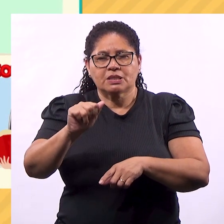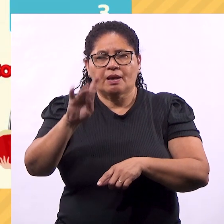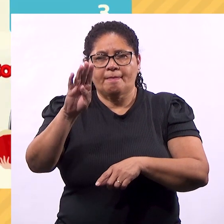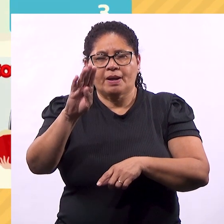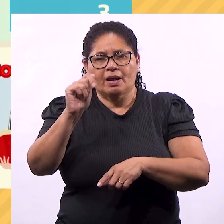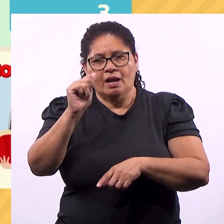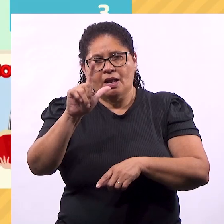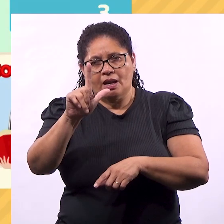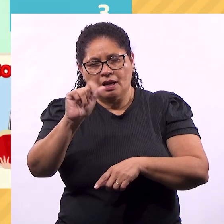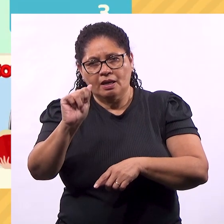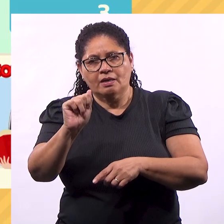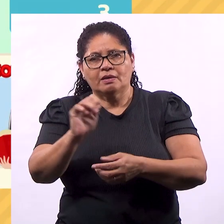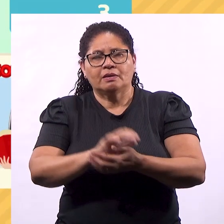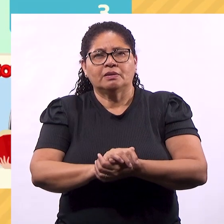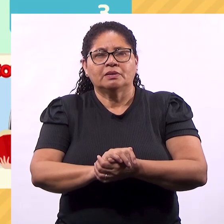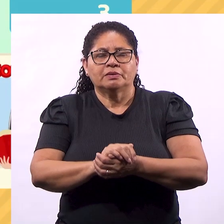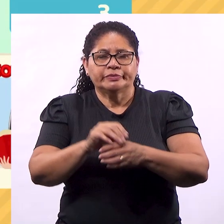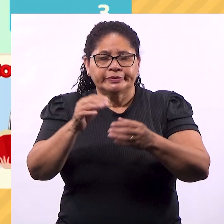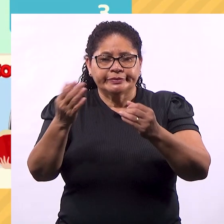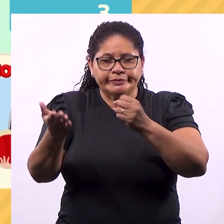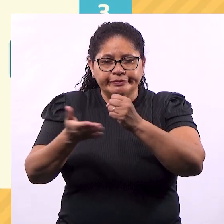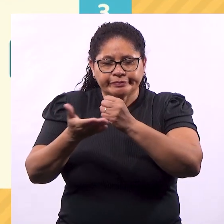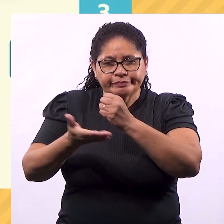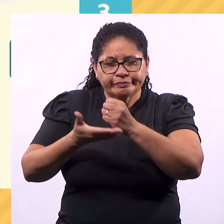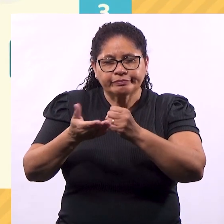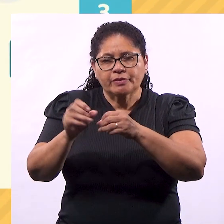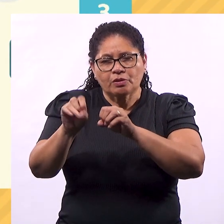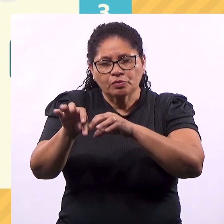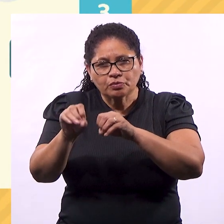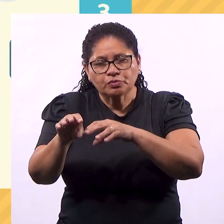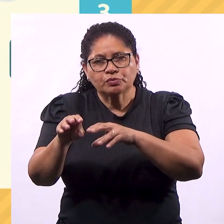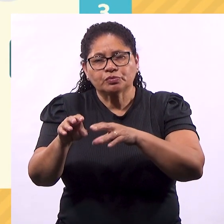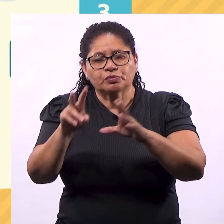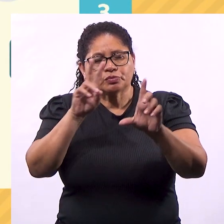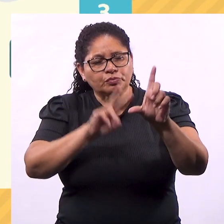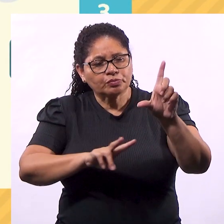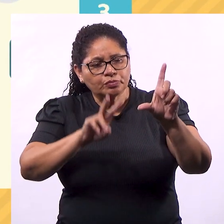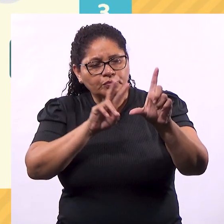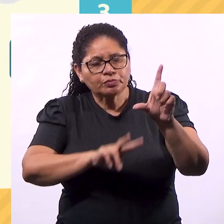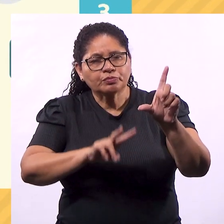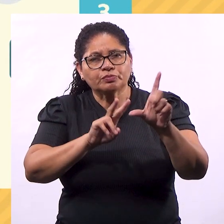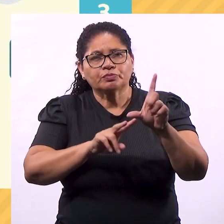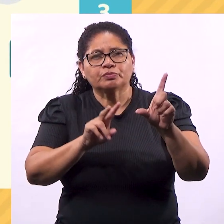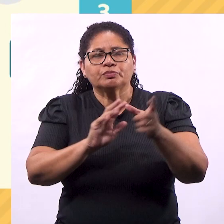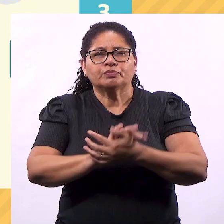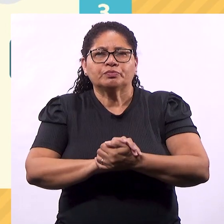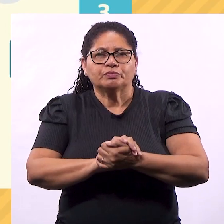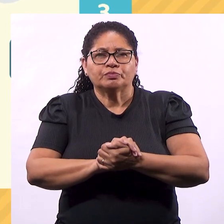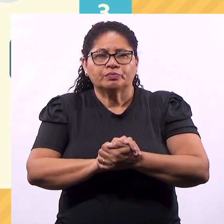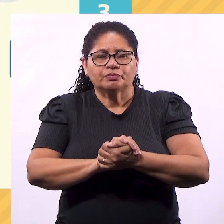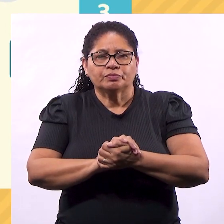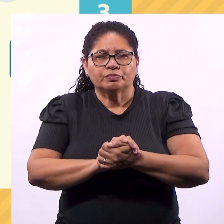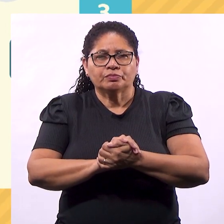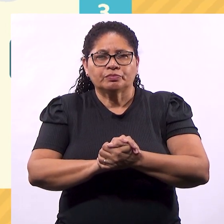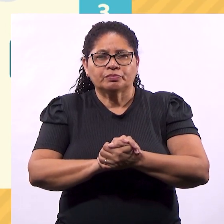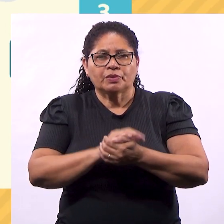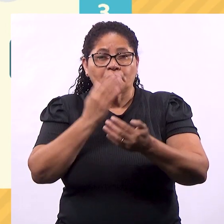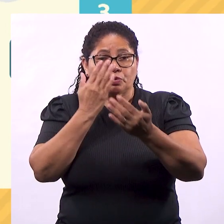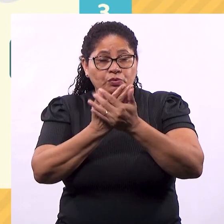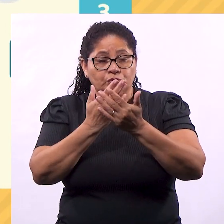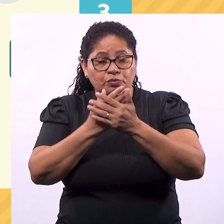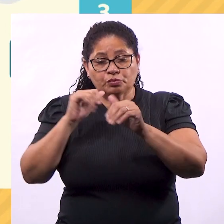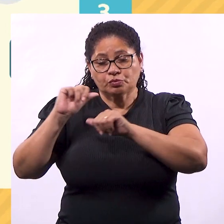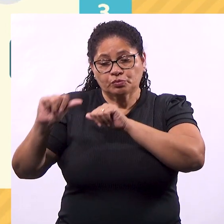mais ampliada sobre educação algumas indicações de leitura estamos aqui então na nossa trilha